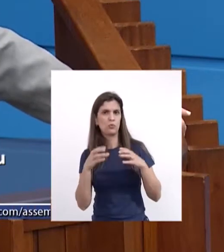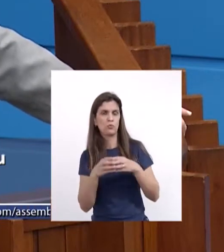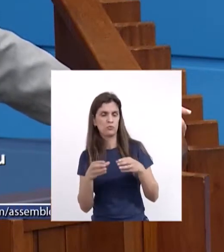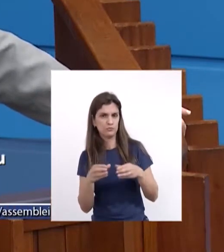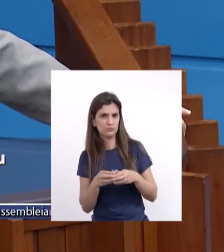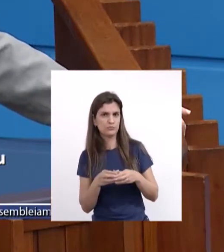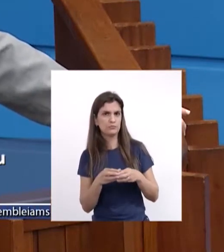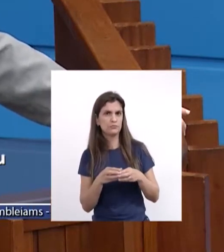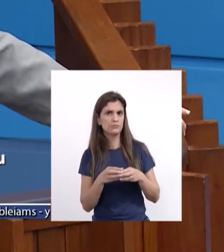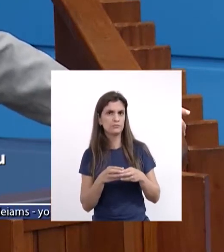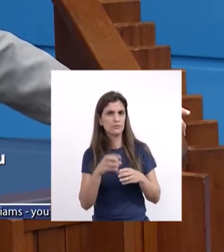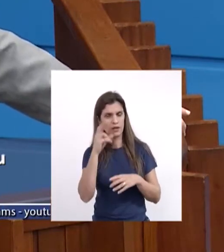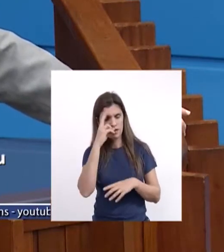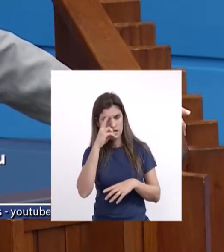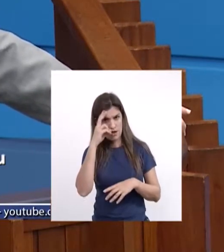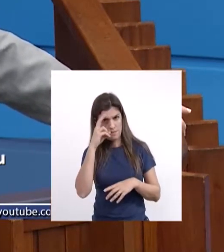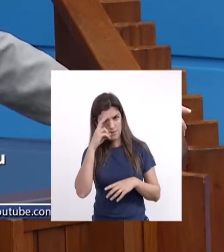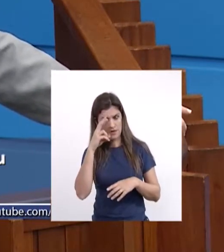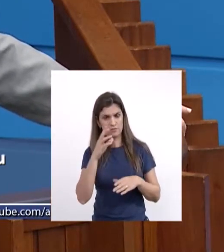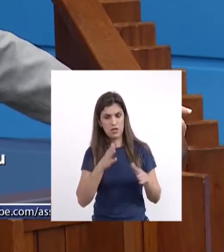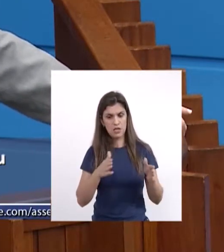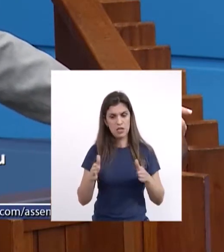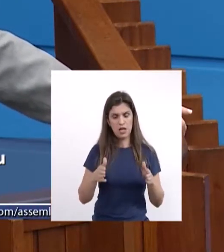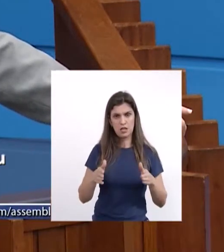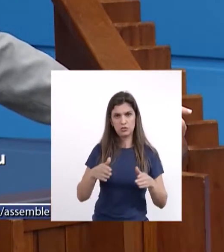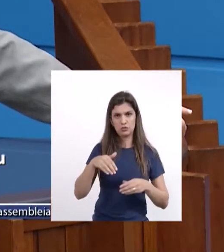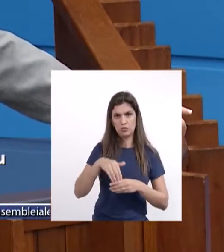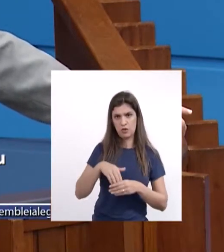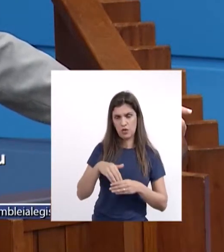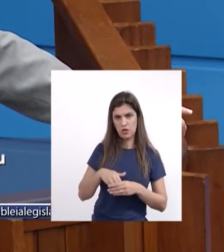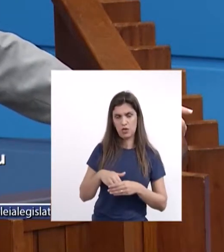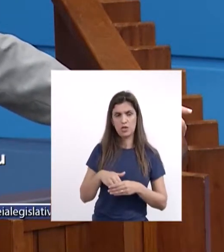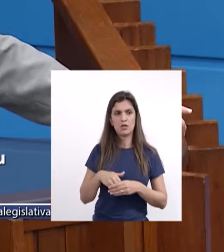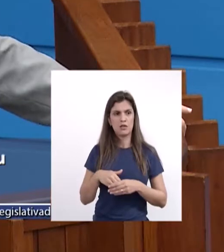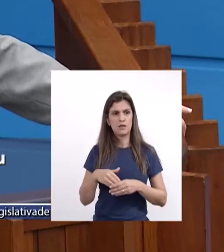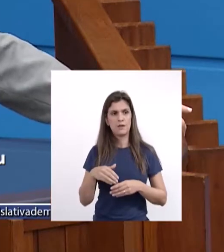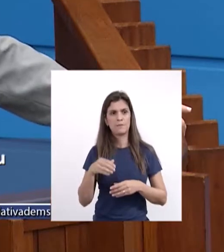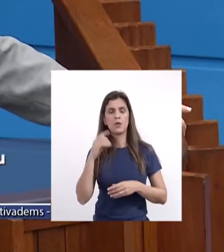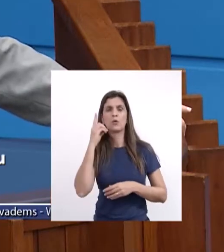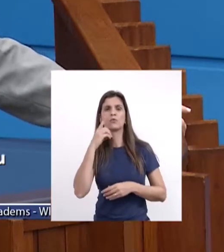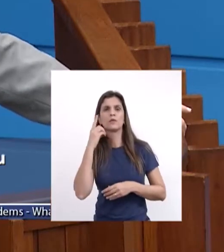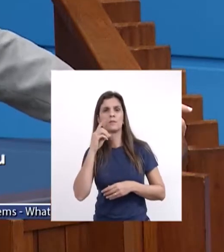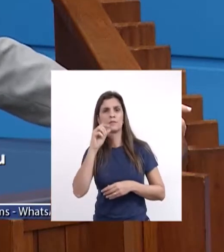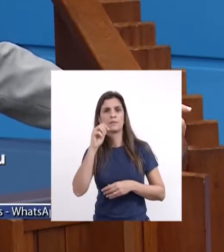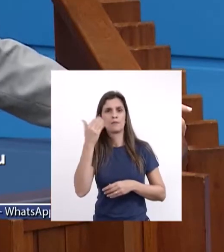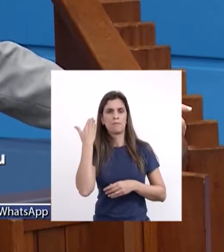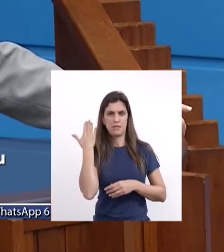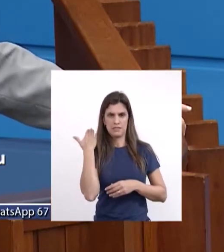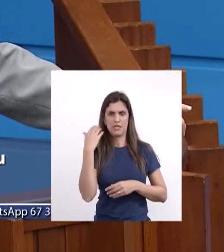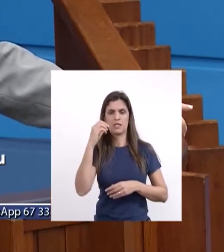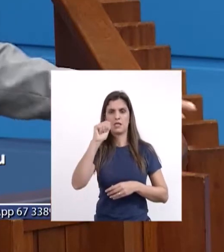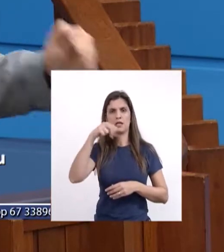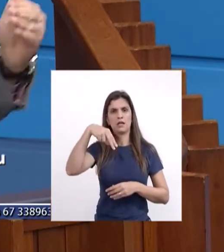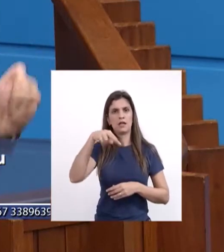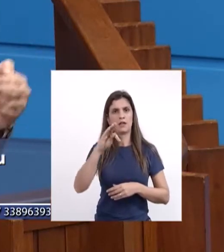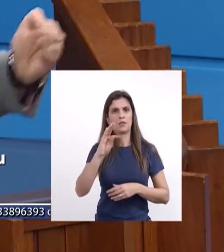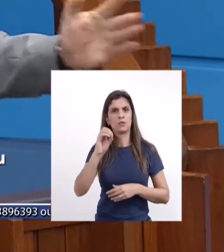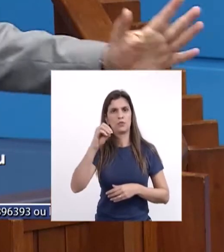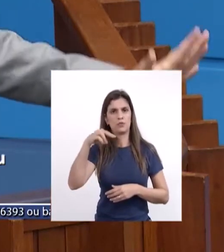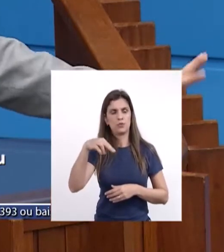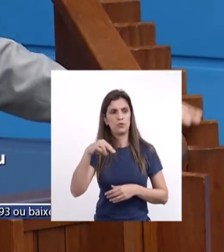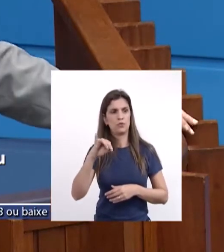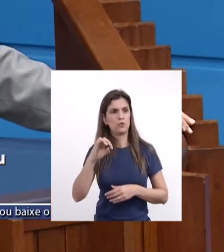legislatura passada, o deputado João Grandão realizou audiência pública levantando pontos importantíssimos